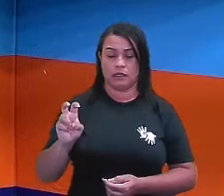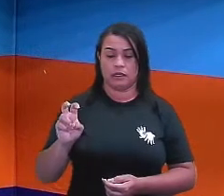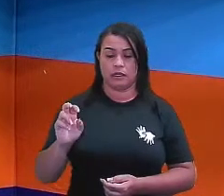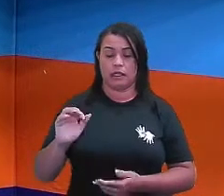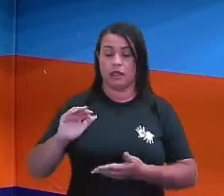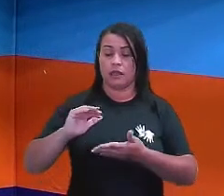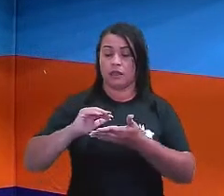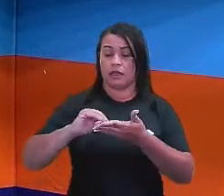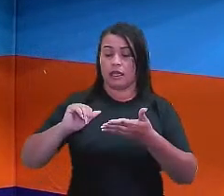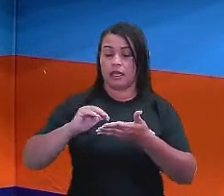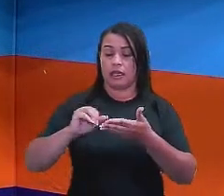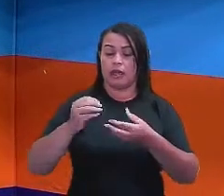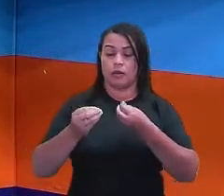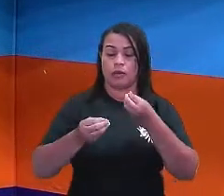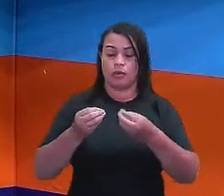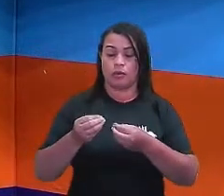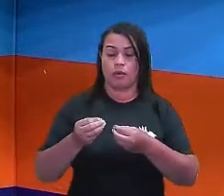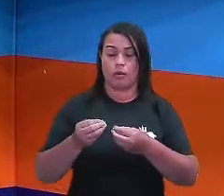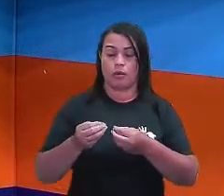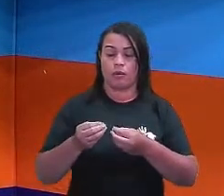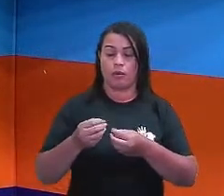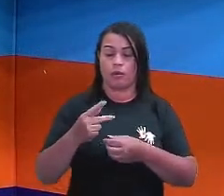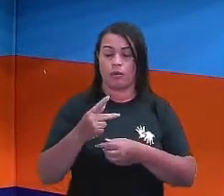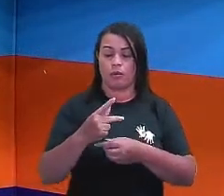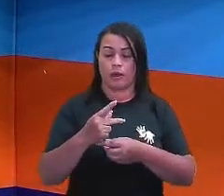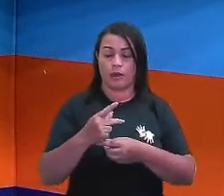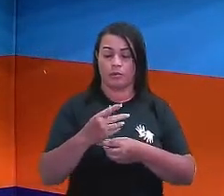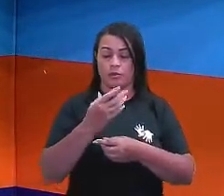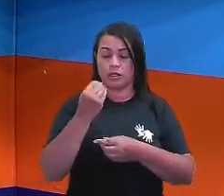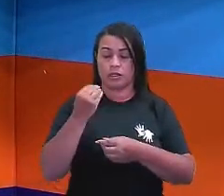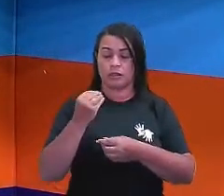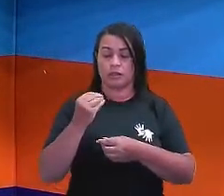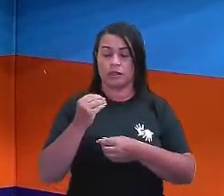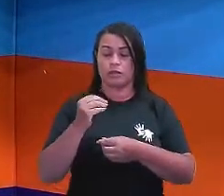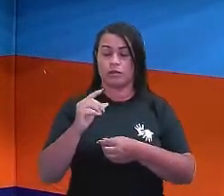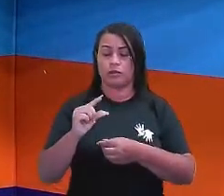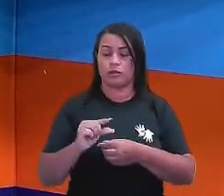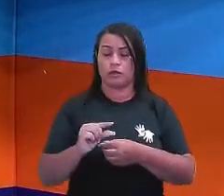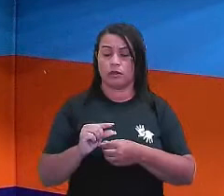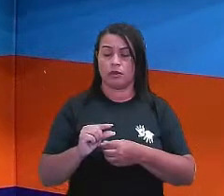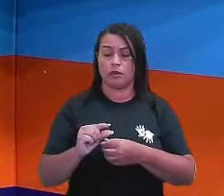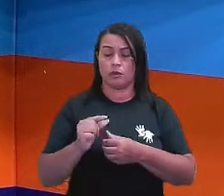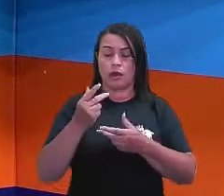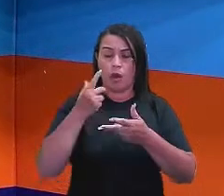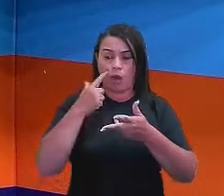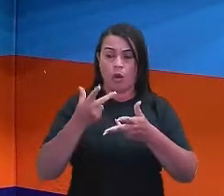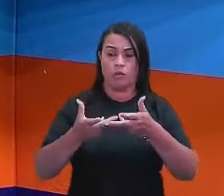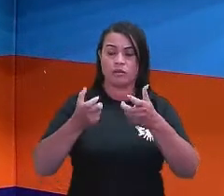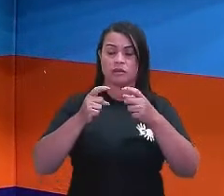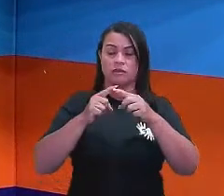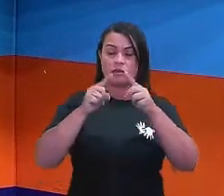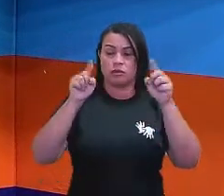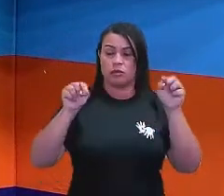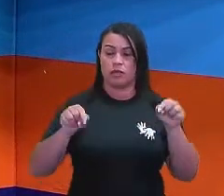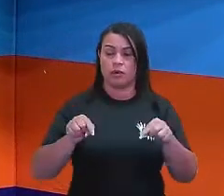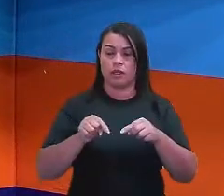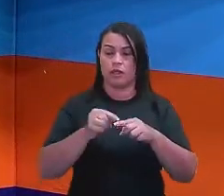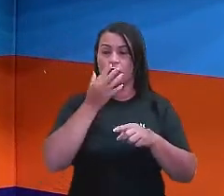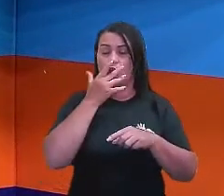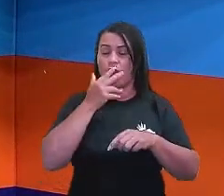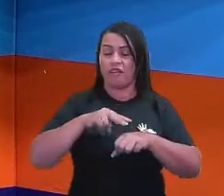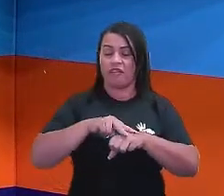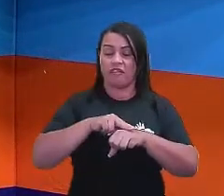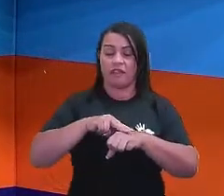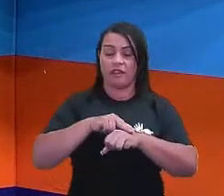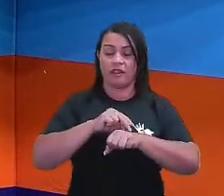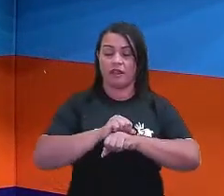Tirando o perímetro desse lado, agora esquecendo esse menor e observando o quadrado maior verde claro, o que